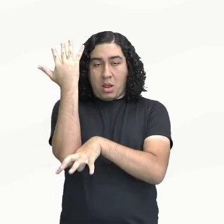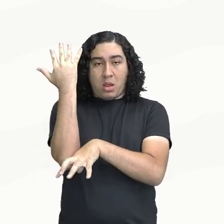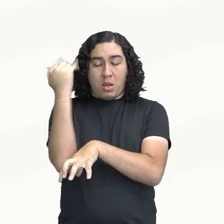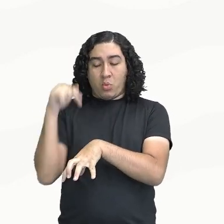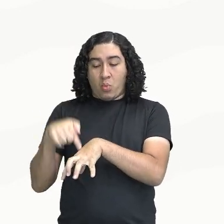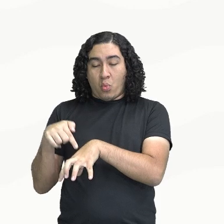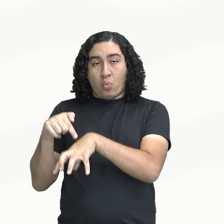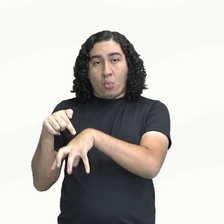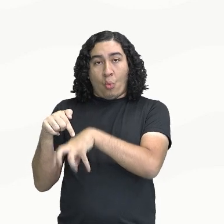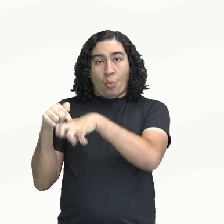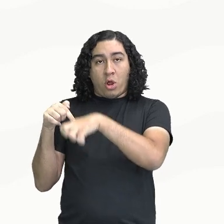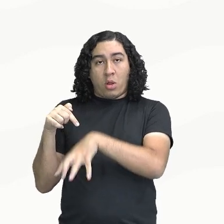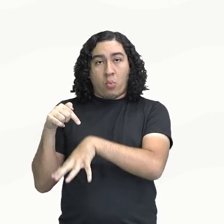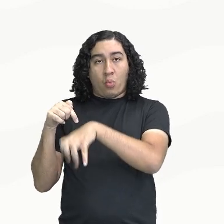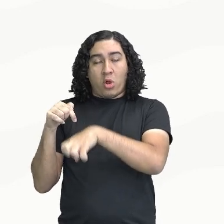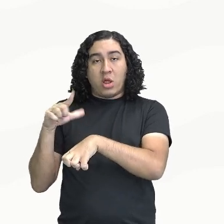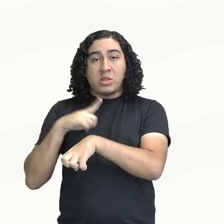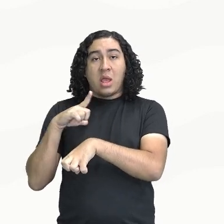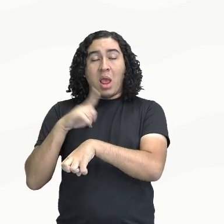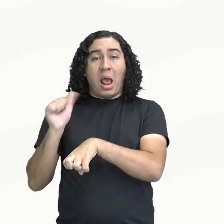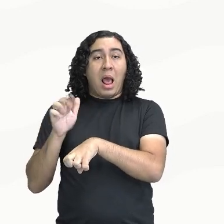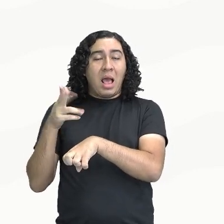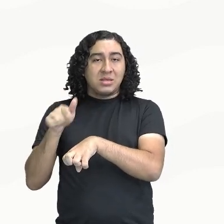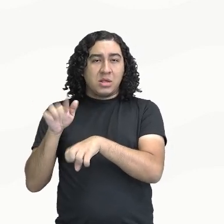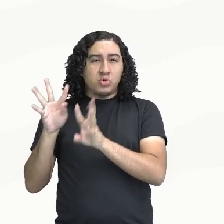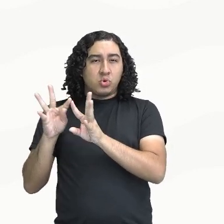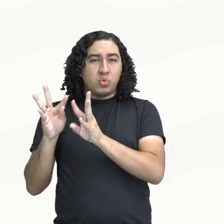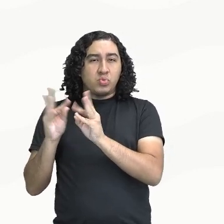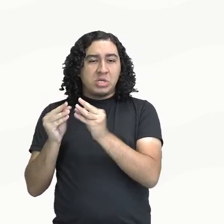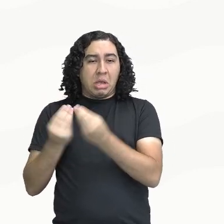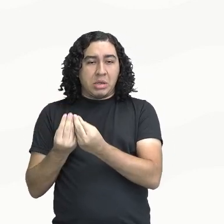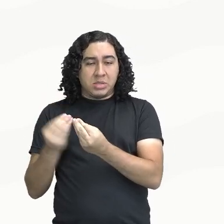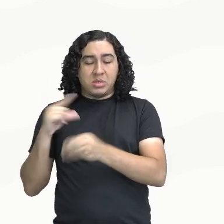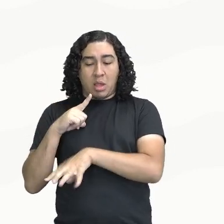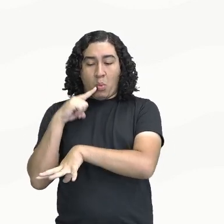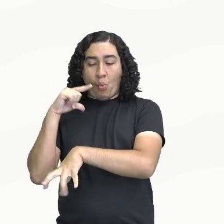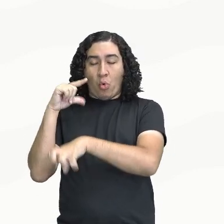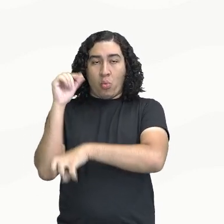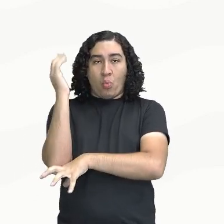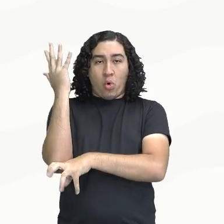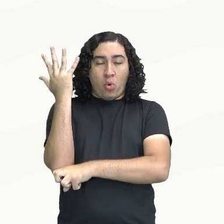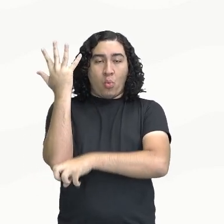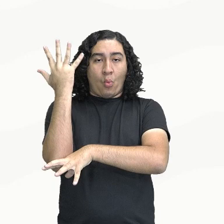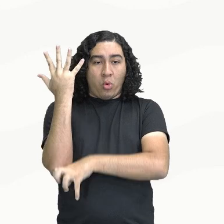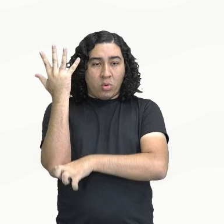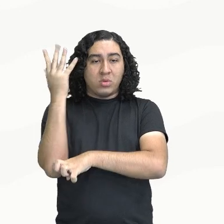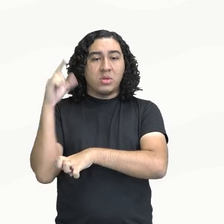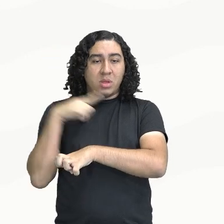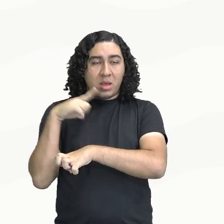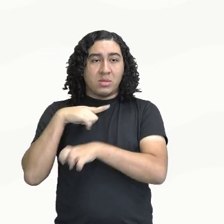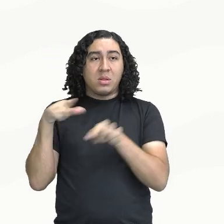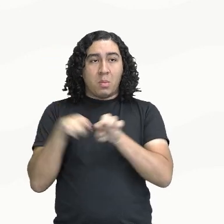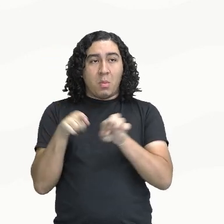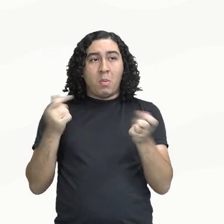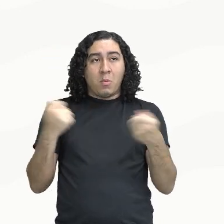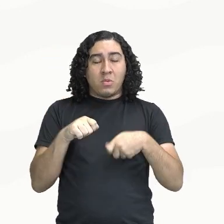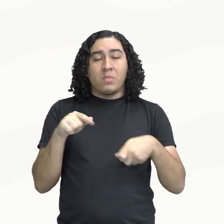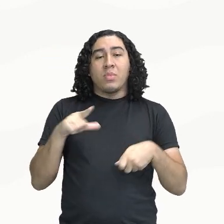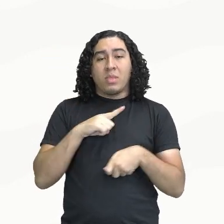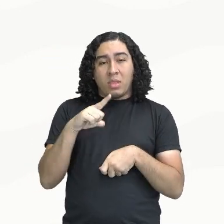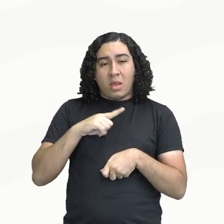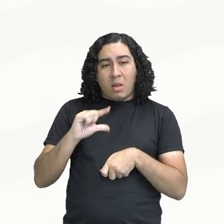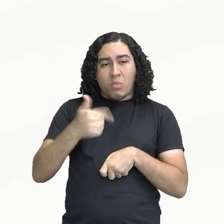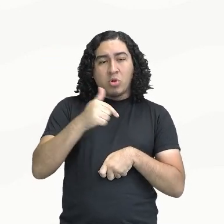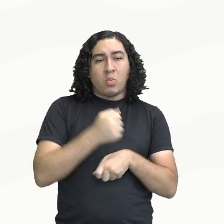ciclo absorvendo esse PO4, que pode tanto ir aqui para esse Vlagos quanto para ir para a